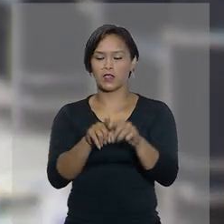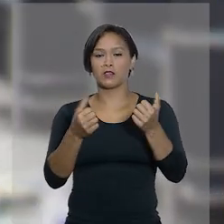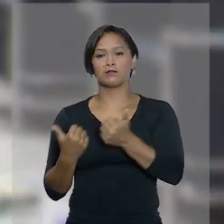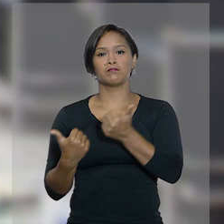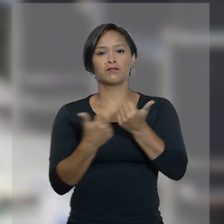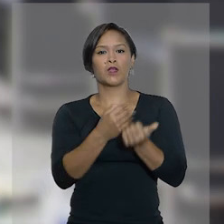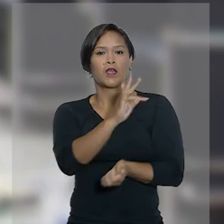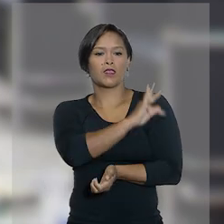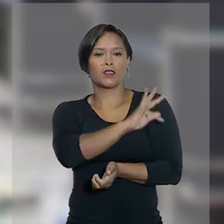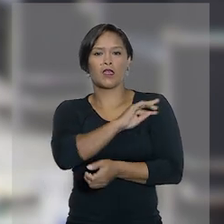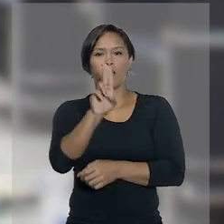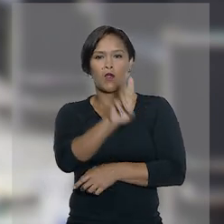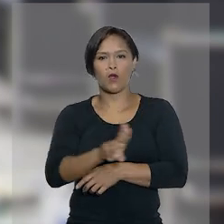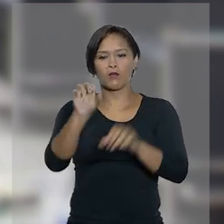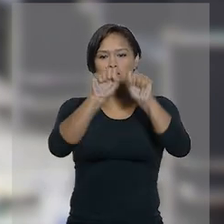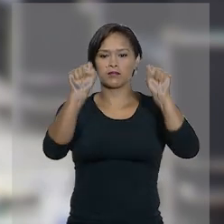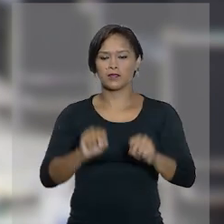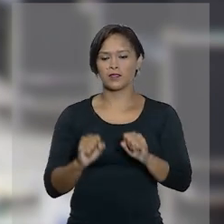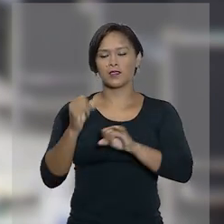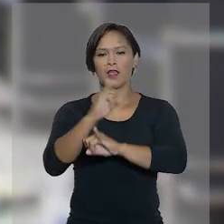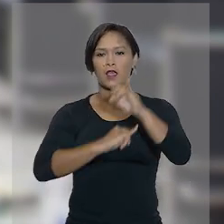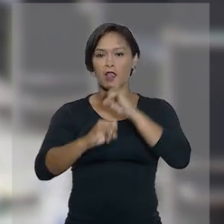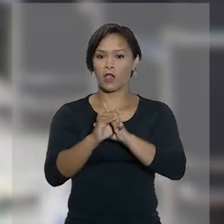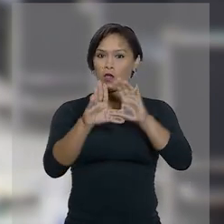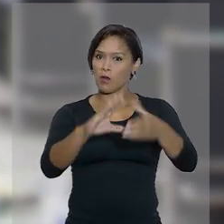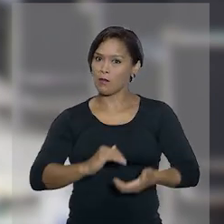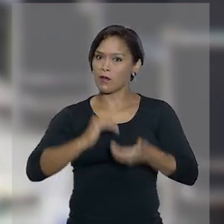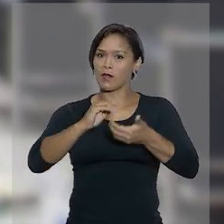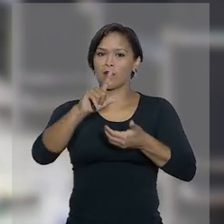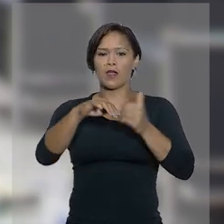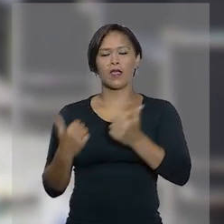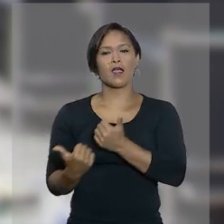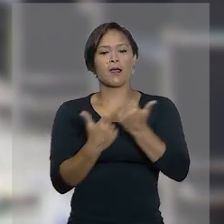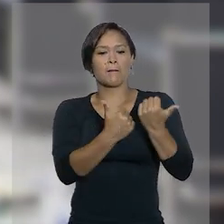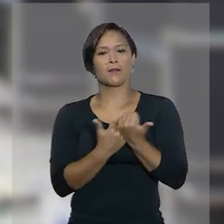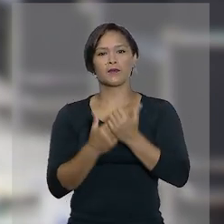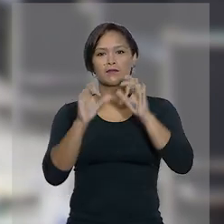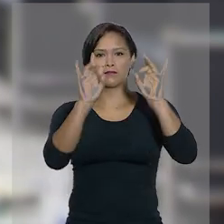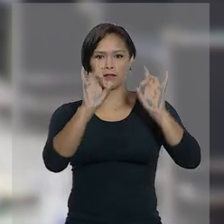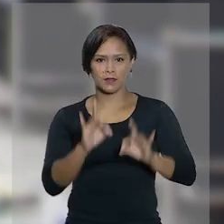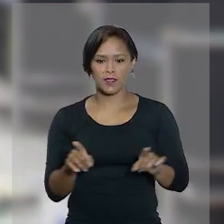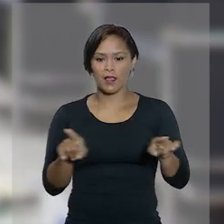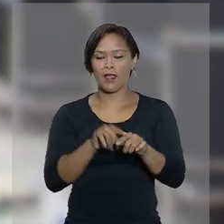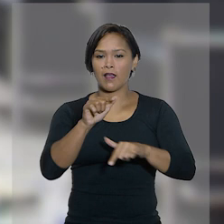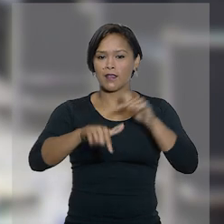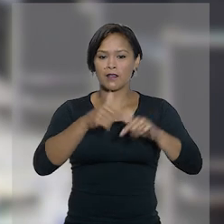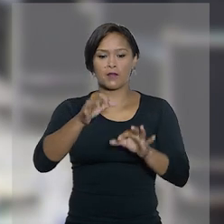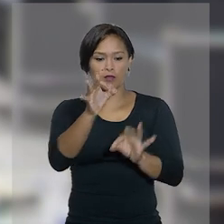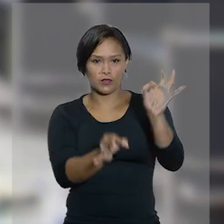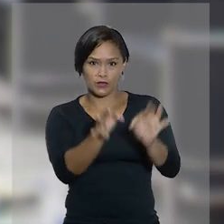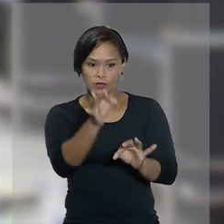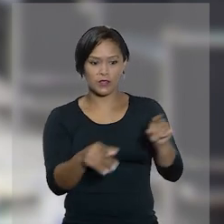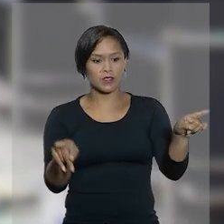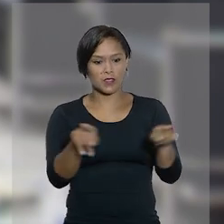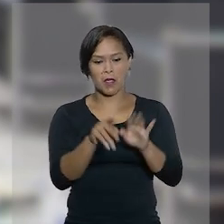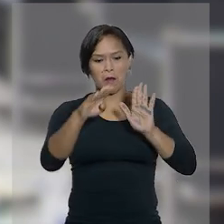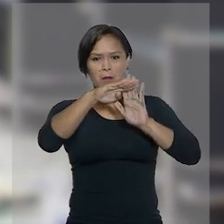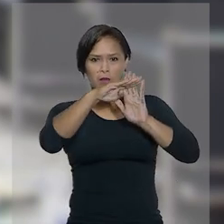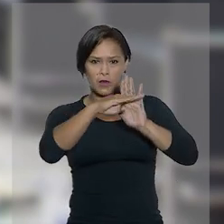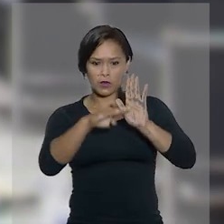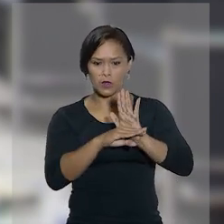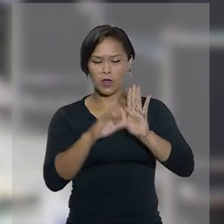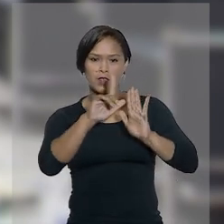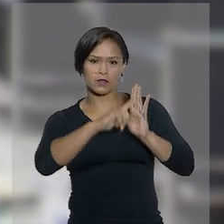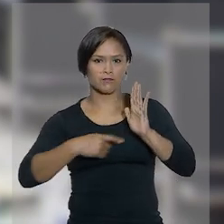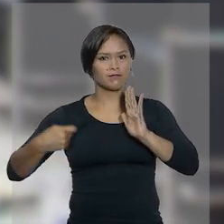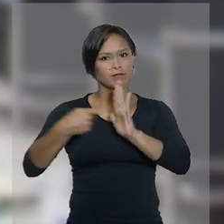suporte técnico no uso dos sistemas eletrônicos da corte, apoio especializado a serviços judiciais e protocolo de